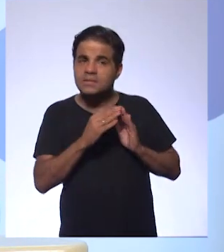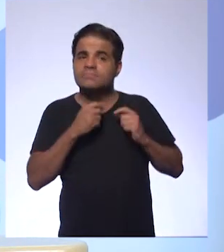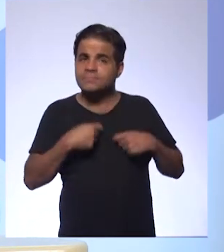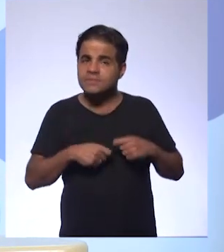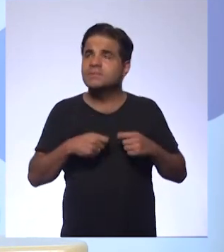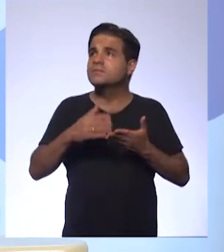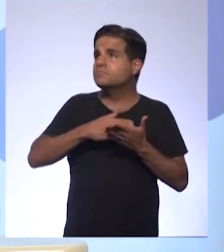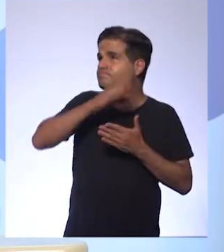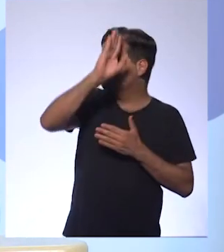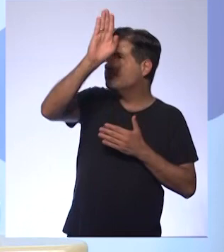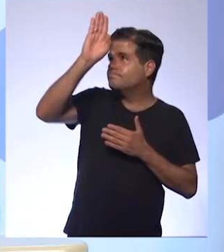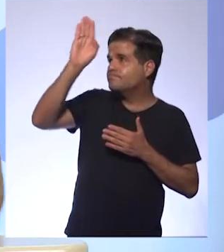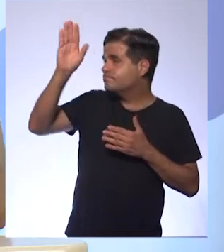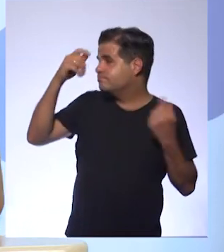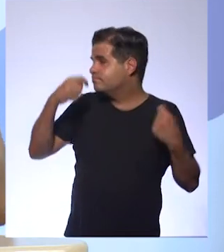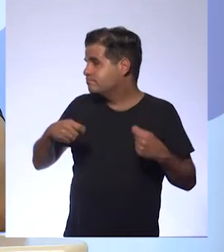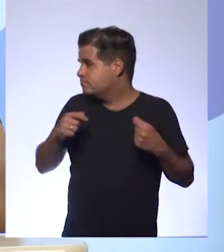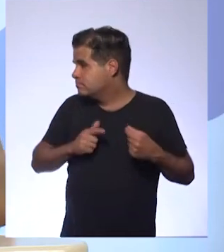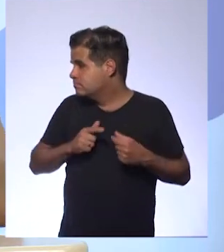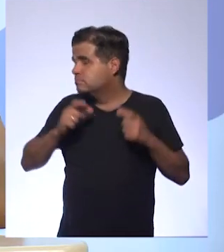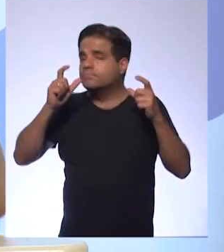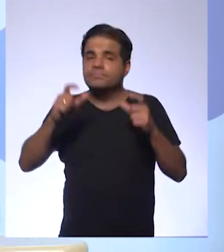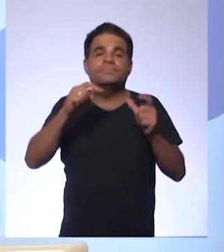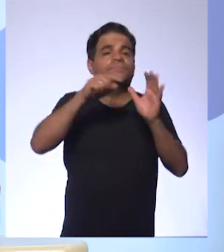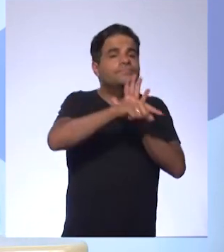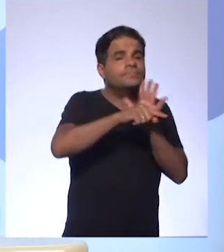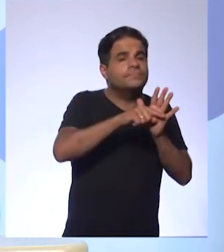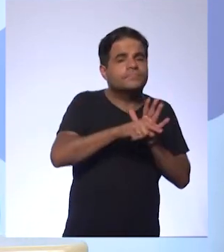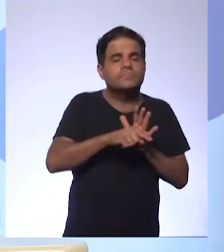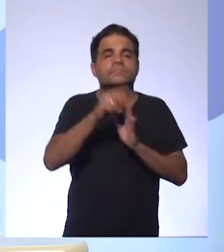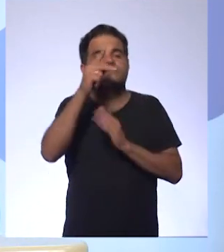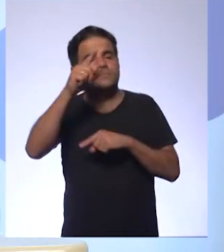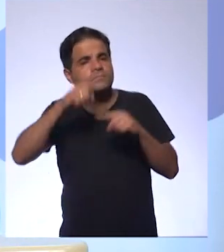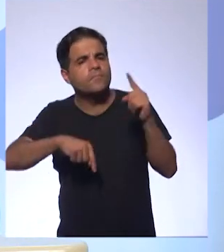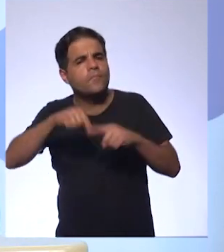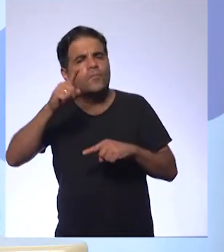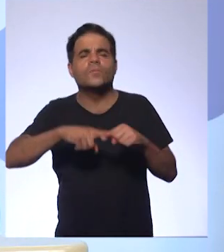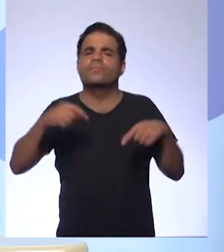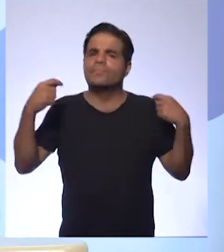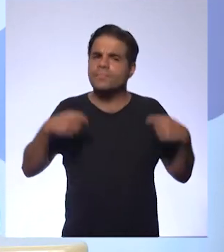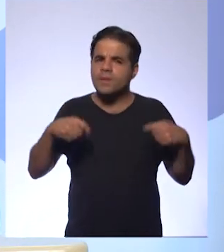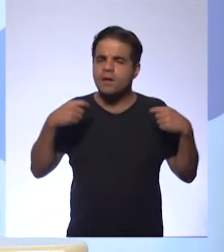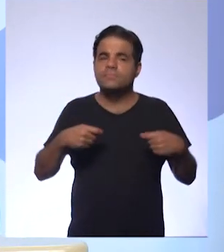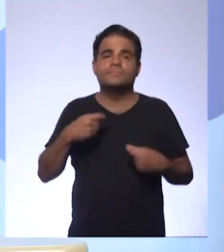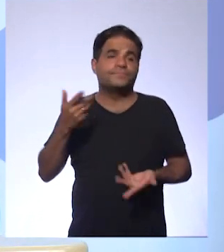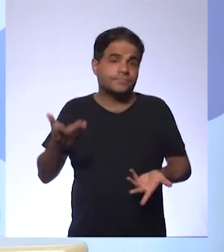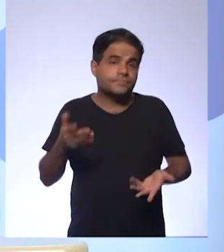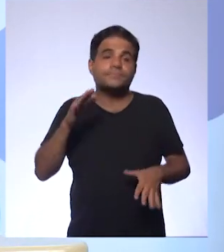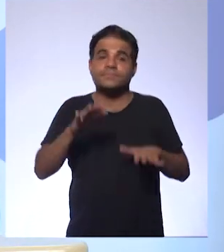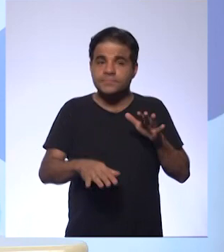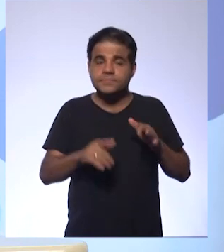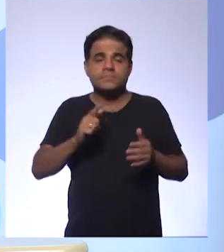sua biblioteca, ter aonde consultar o seu material, né? Que às vezes